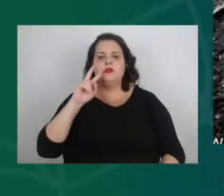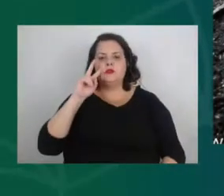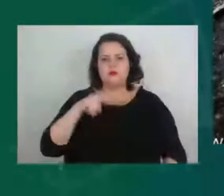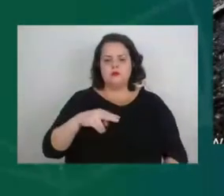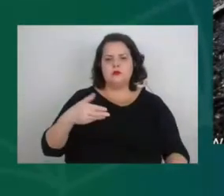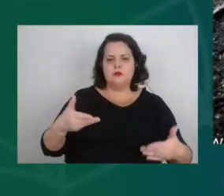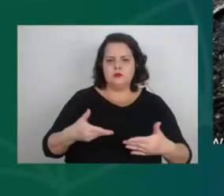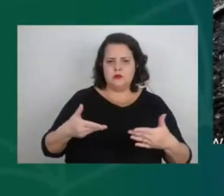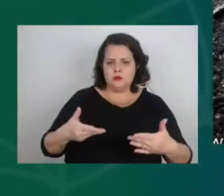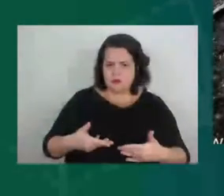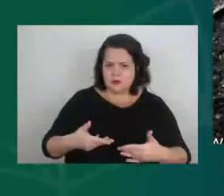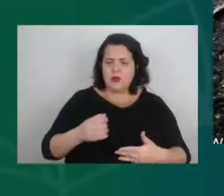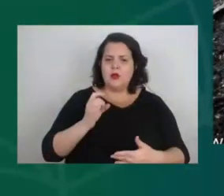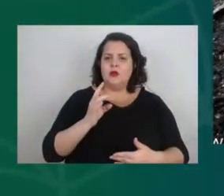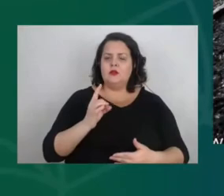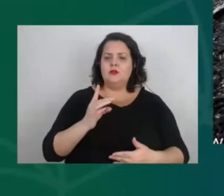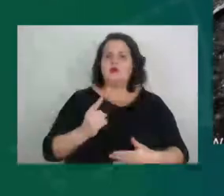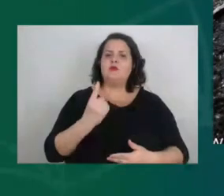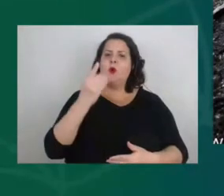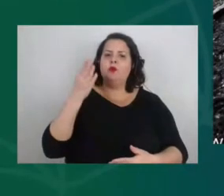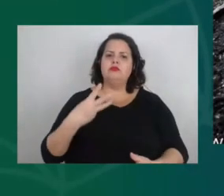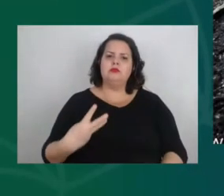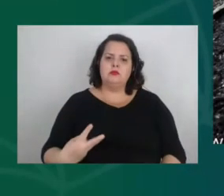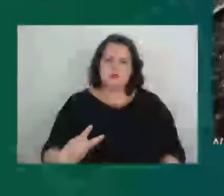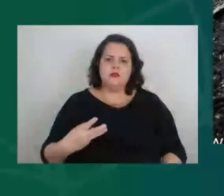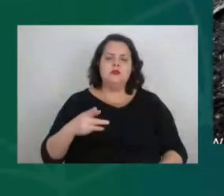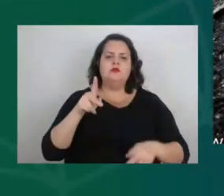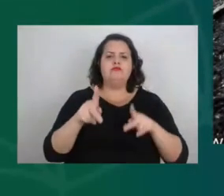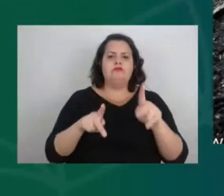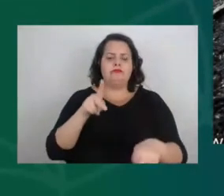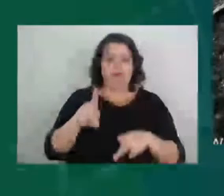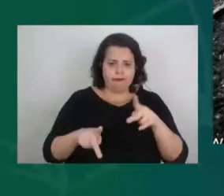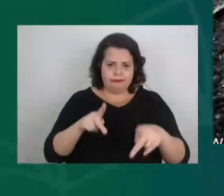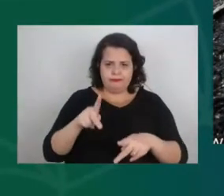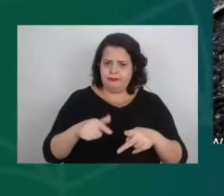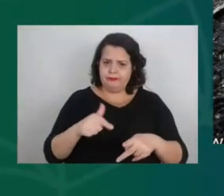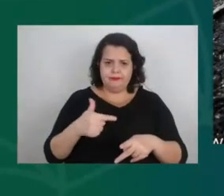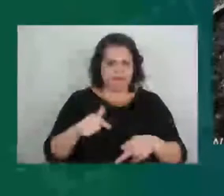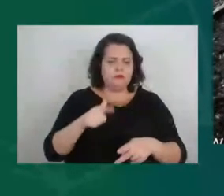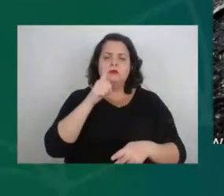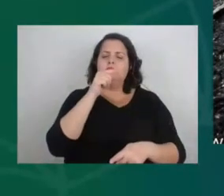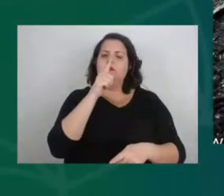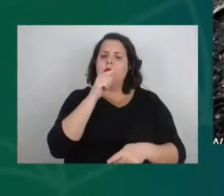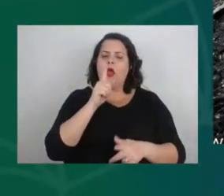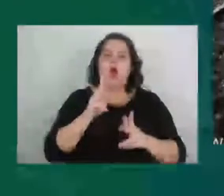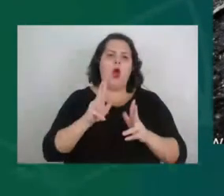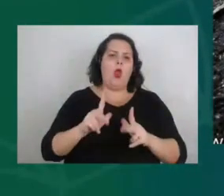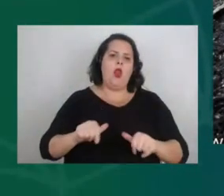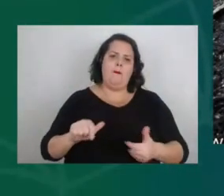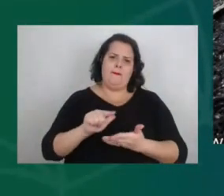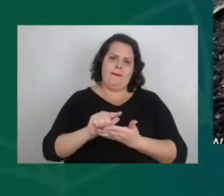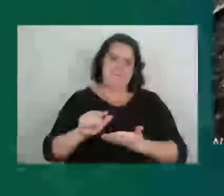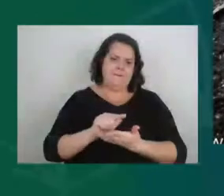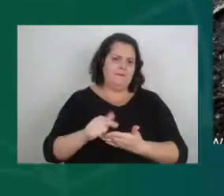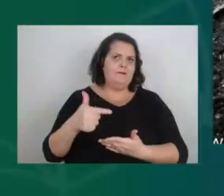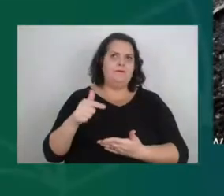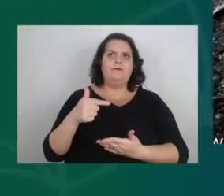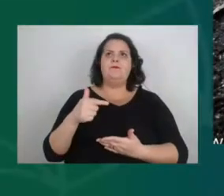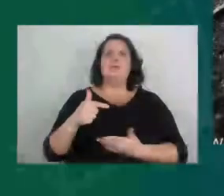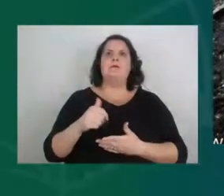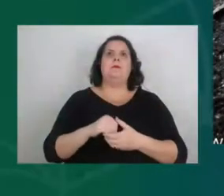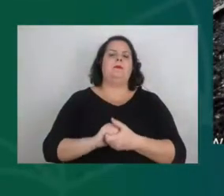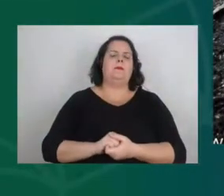atualmente um terço da população mundial não tem acesso à água potável. Portanto,